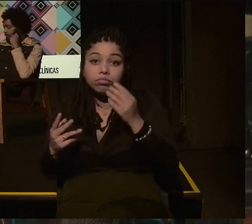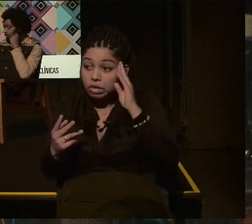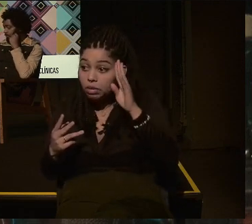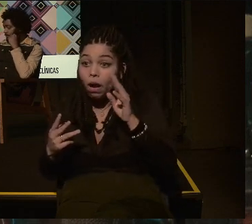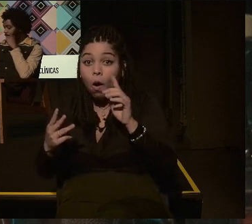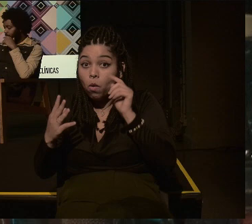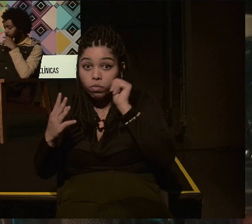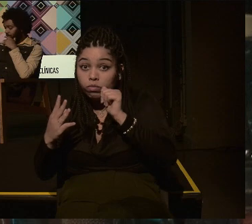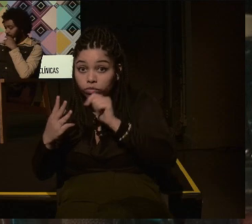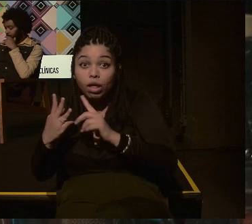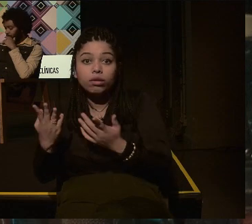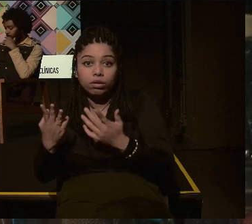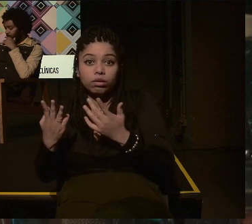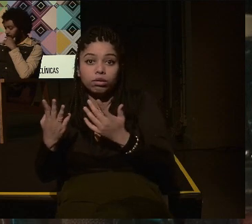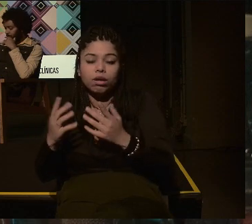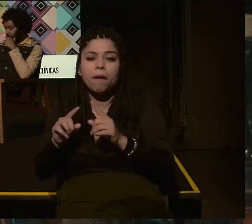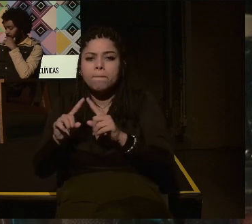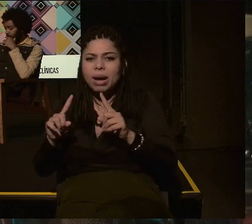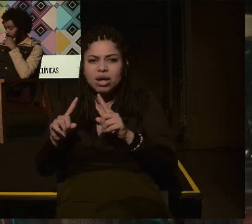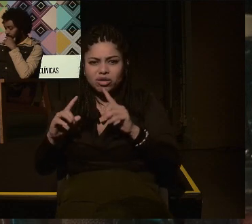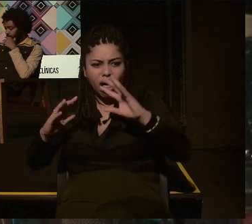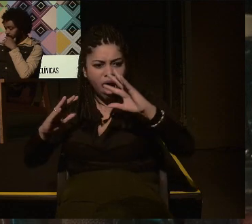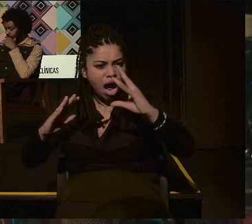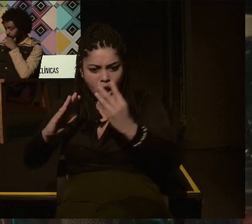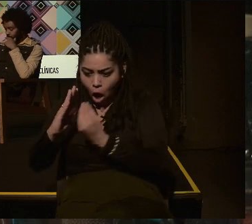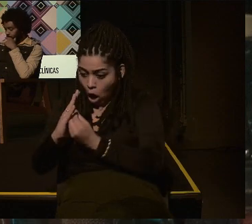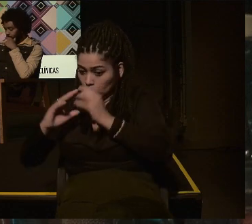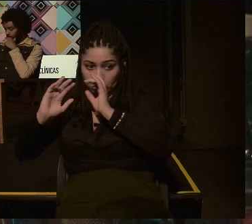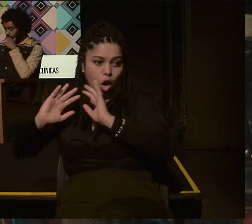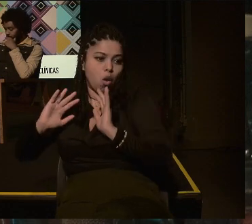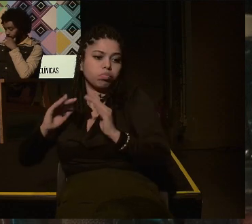Mas protagonismo não é exclusividade,